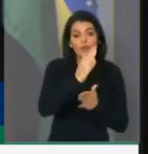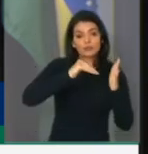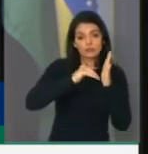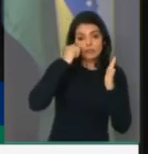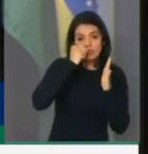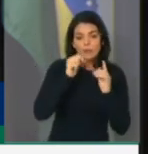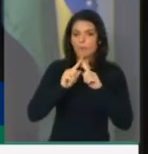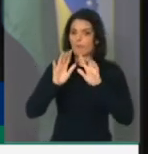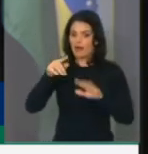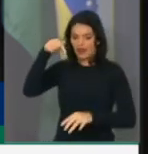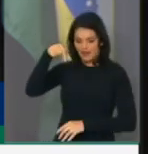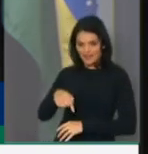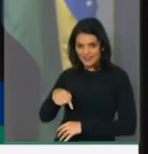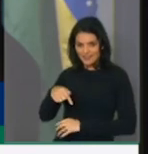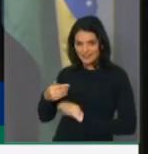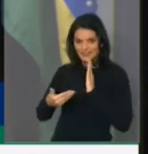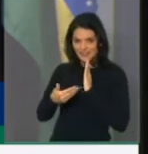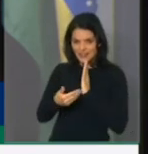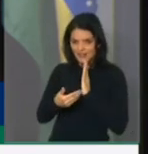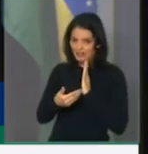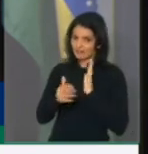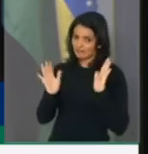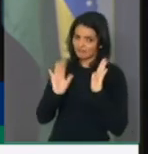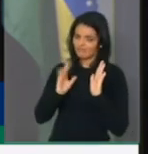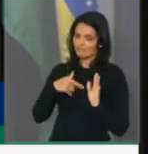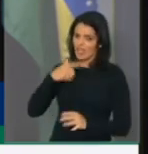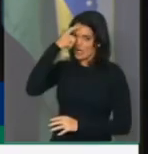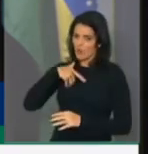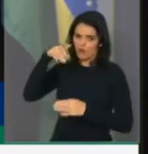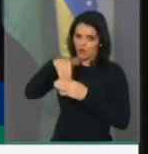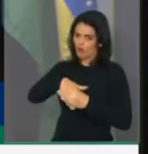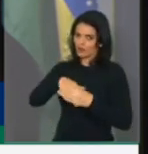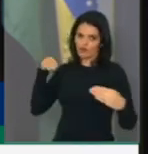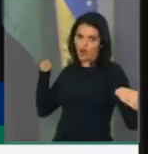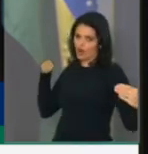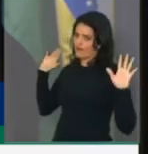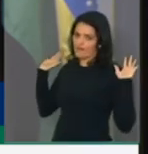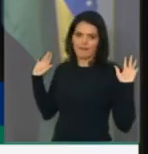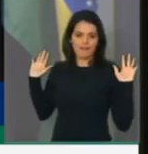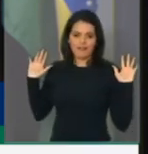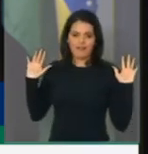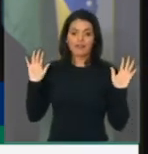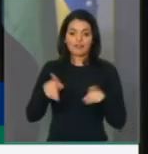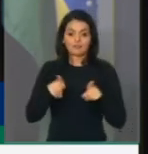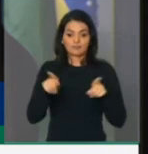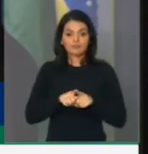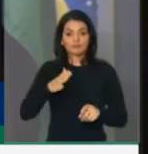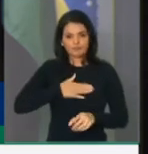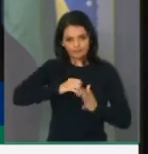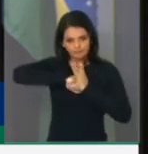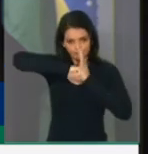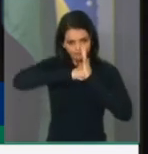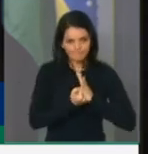Senado mas não contem Como Eu voto aqui na câmera Aliás não como eu boto Ontem comi